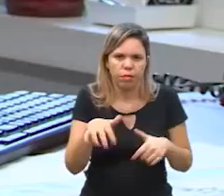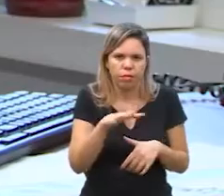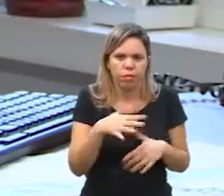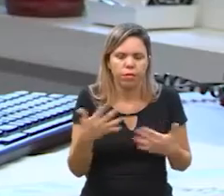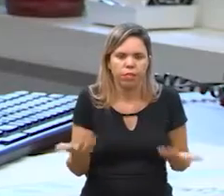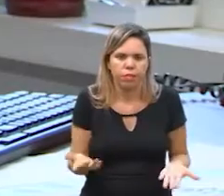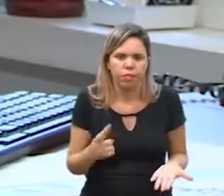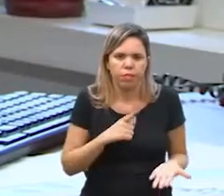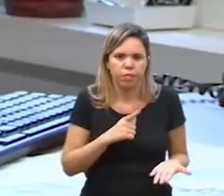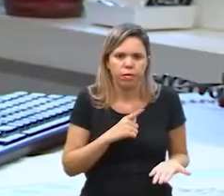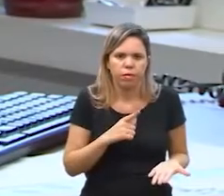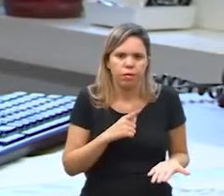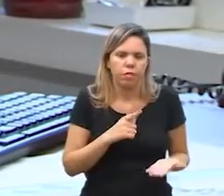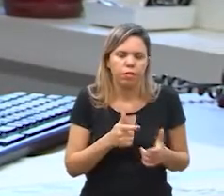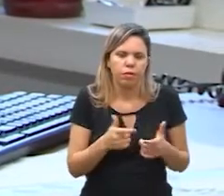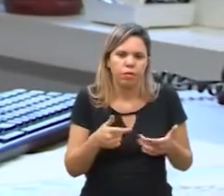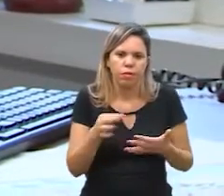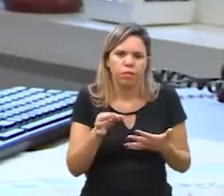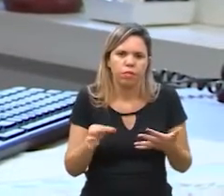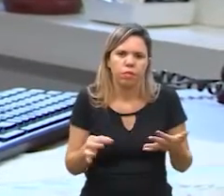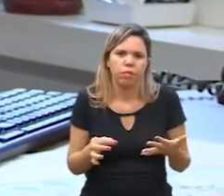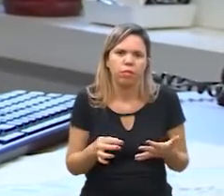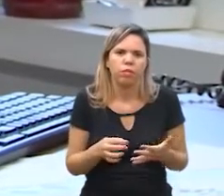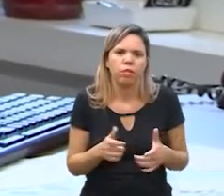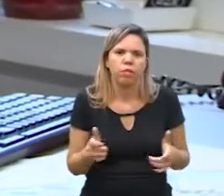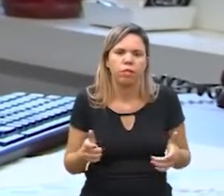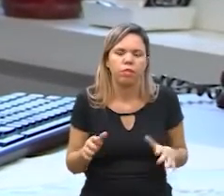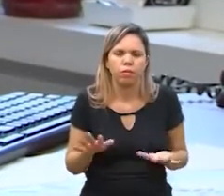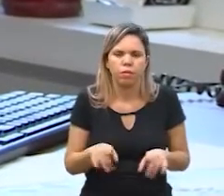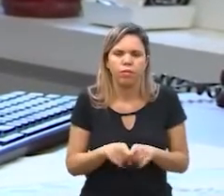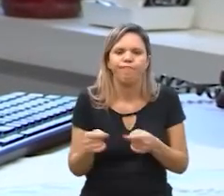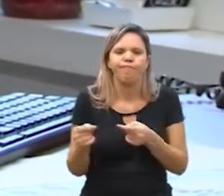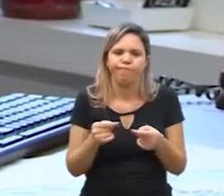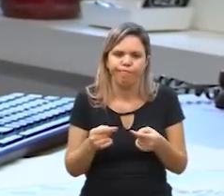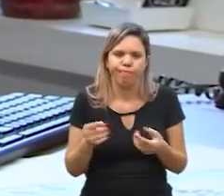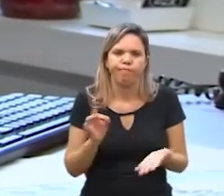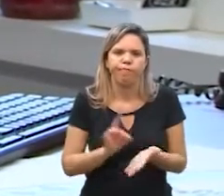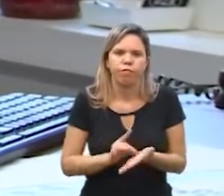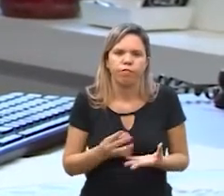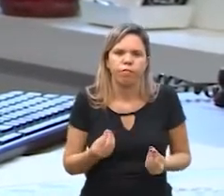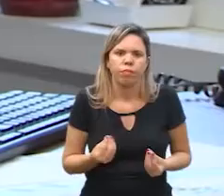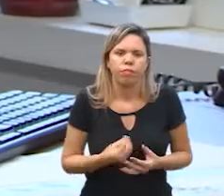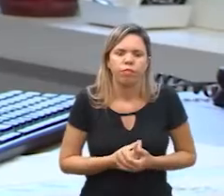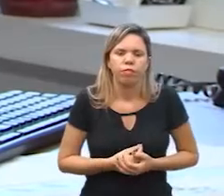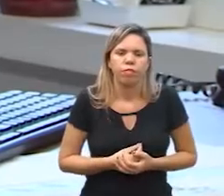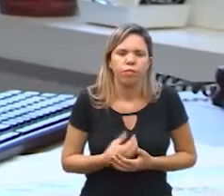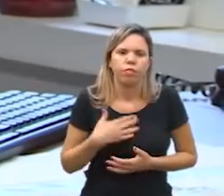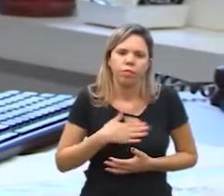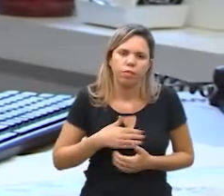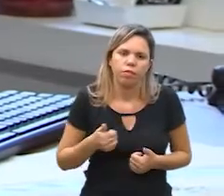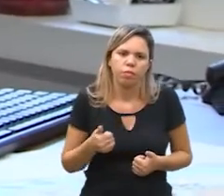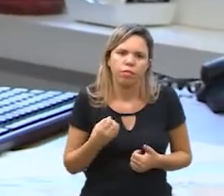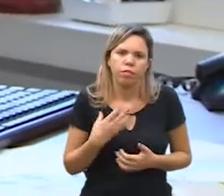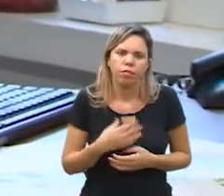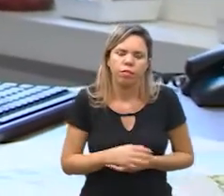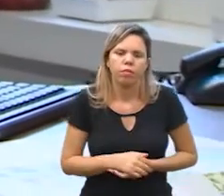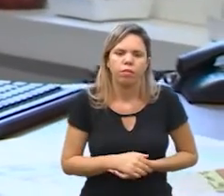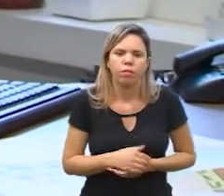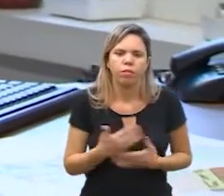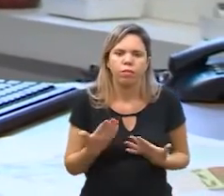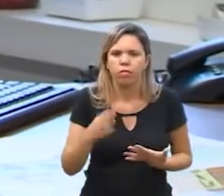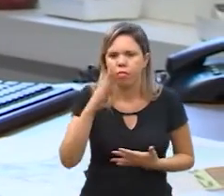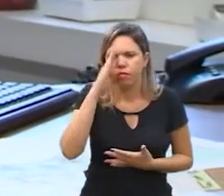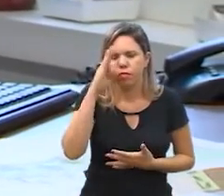áreas, então você tem um leque de opções enorme. Mas muito concorrido, de fato. Mas uma concorrência saudável, boa. Quais